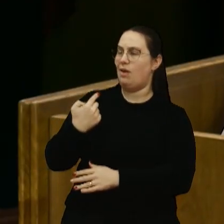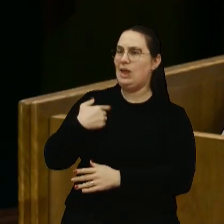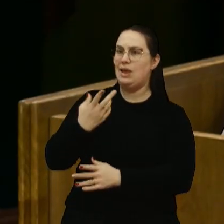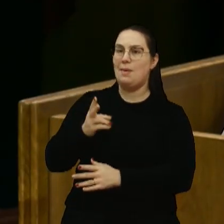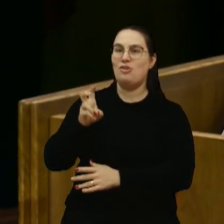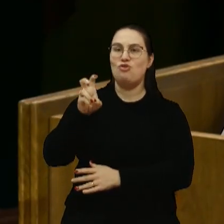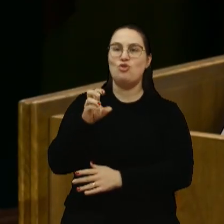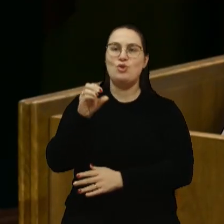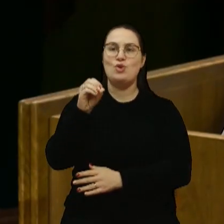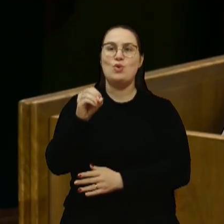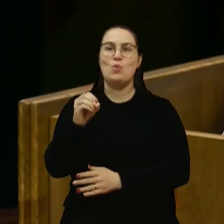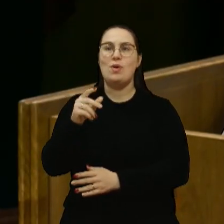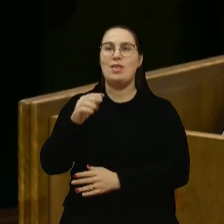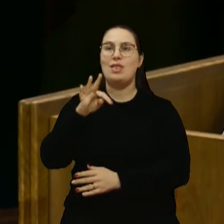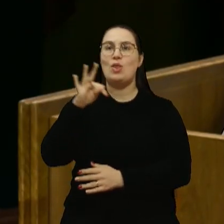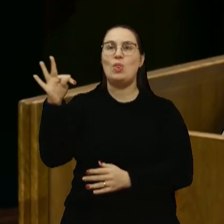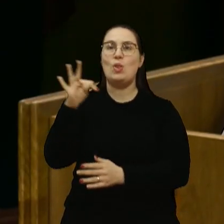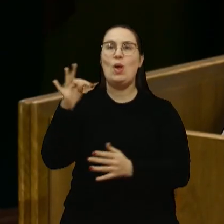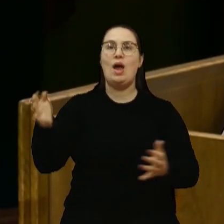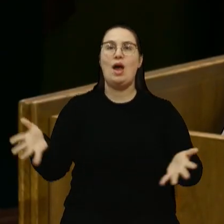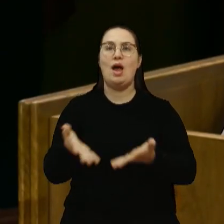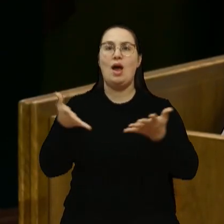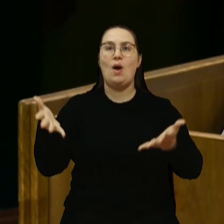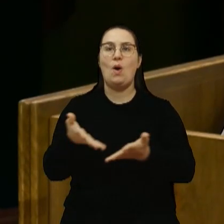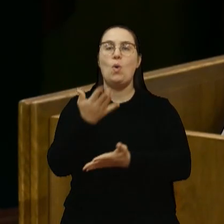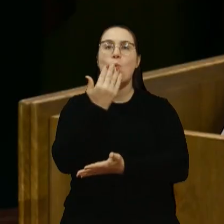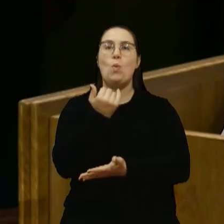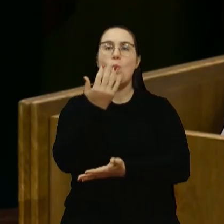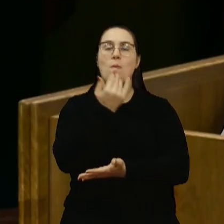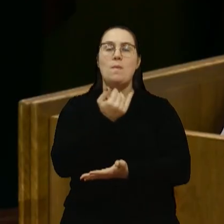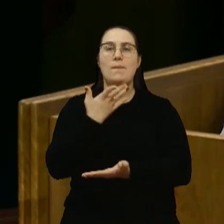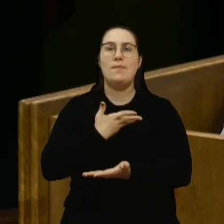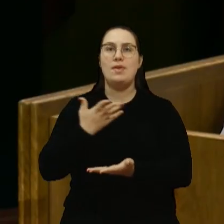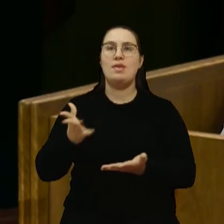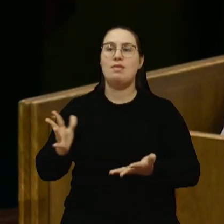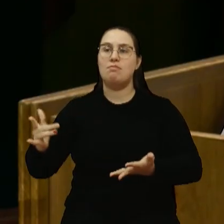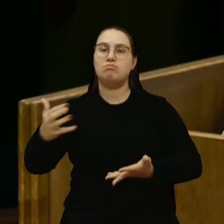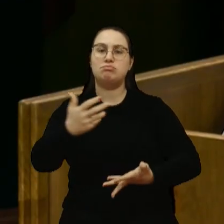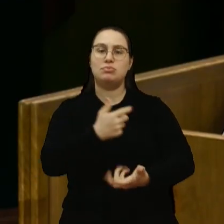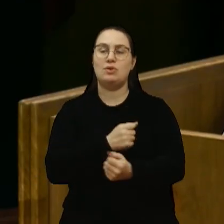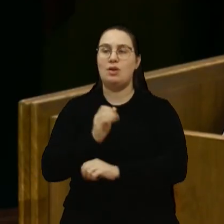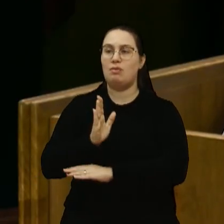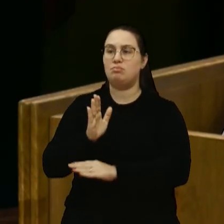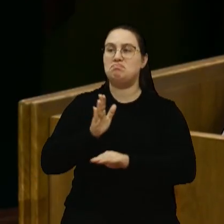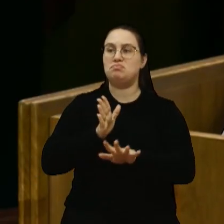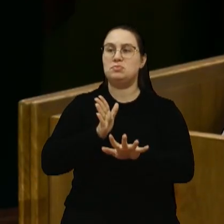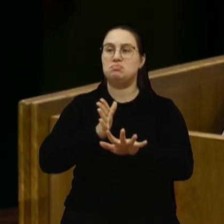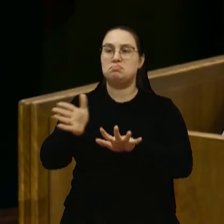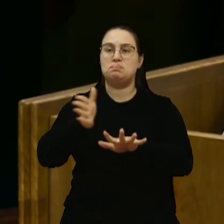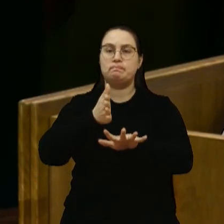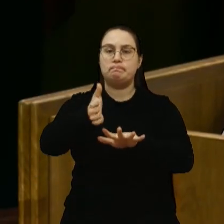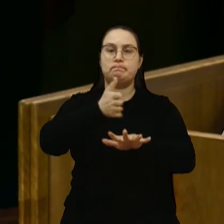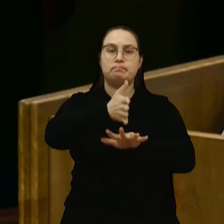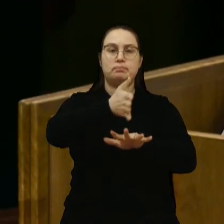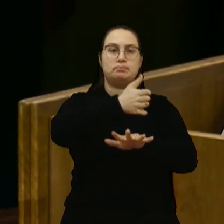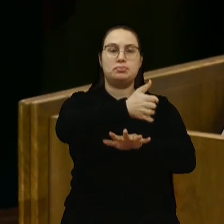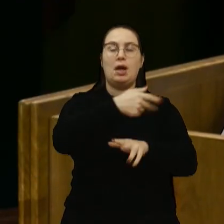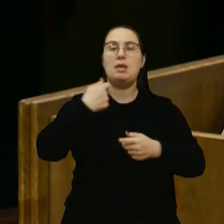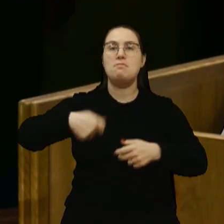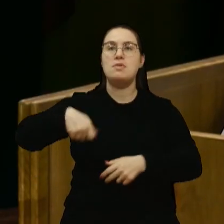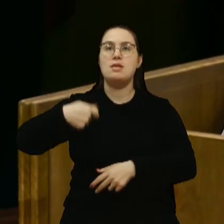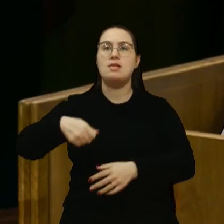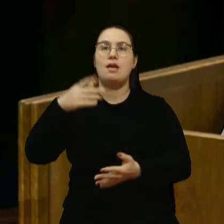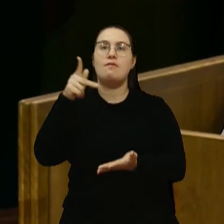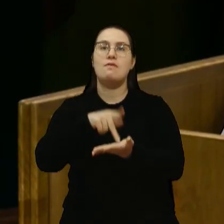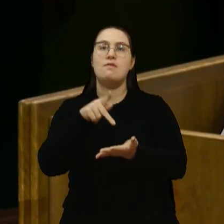50 toneladas de alimento já foram arrecadadas e destinadas a quem precisava. E é,